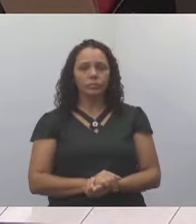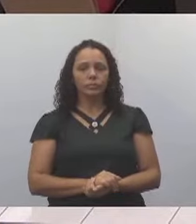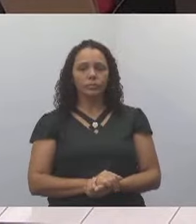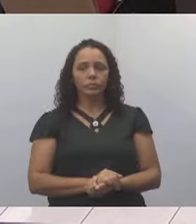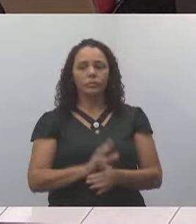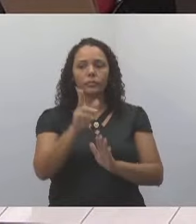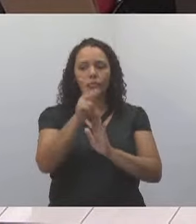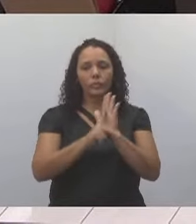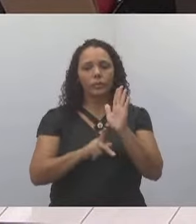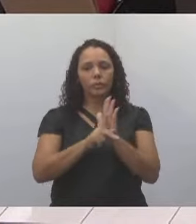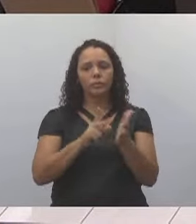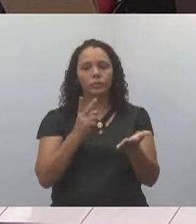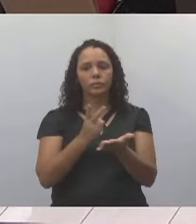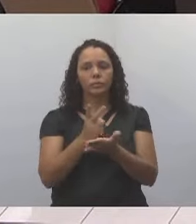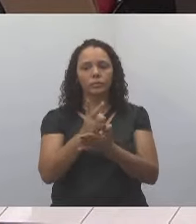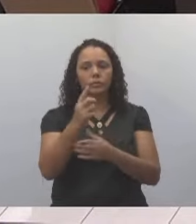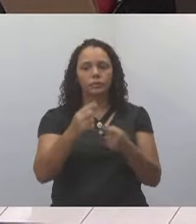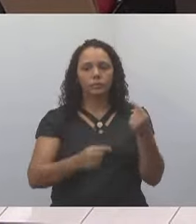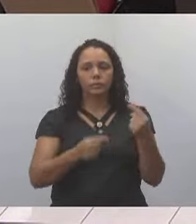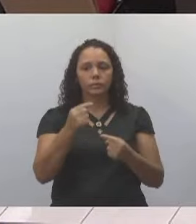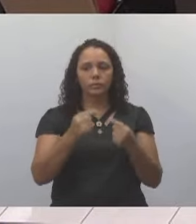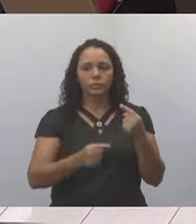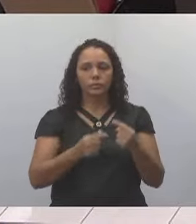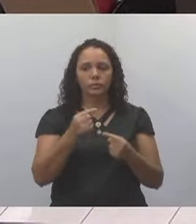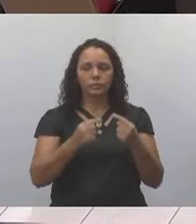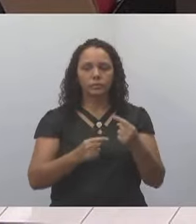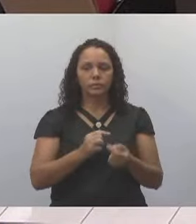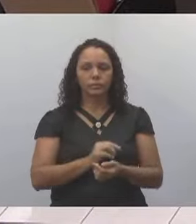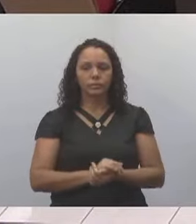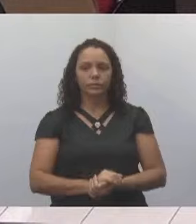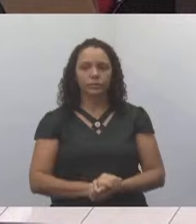O projeto continua em discussão.